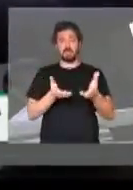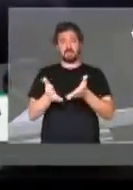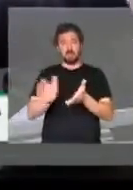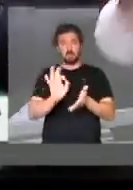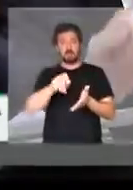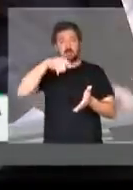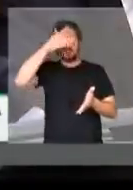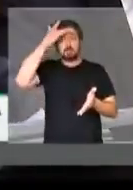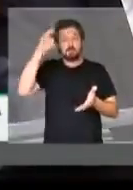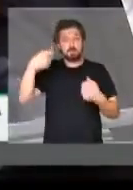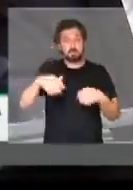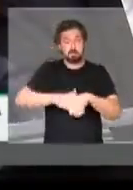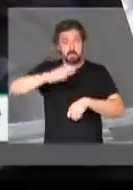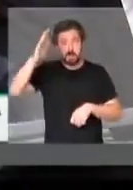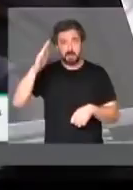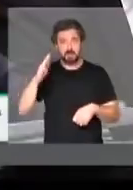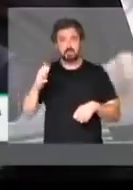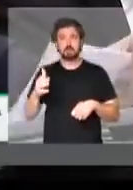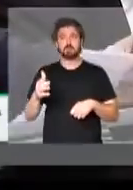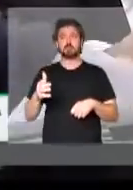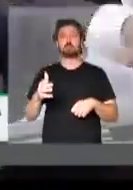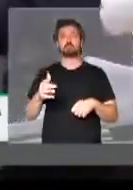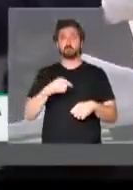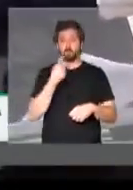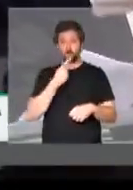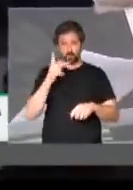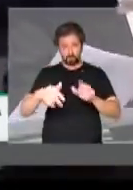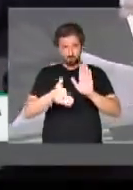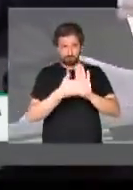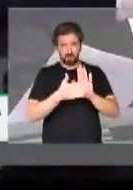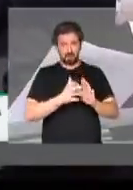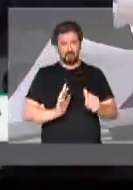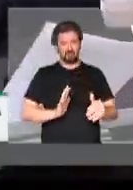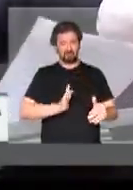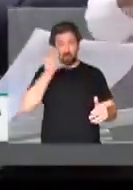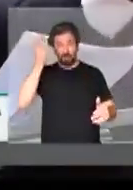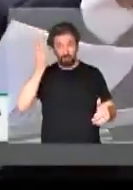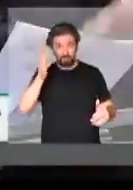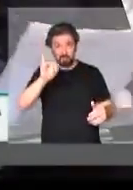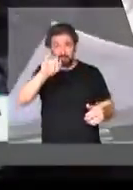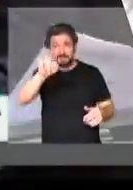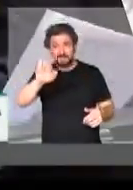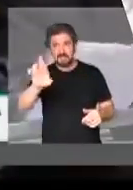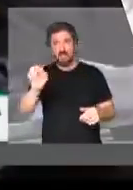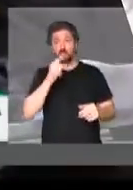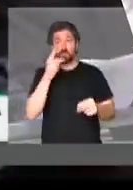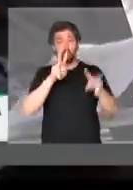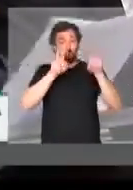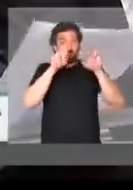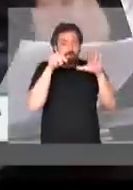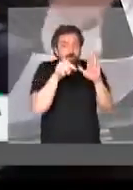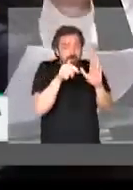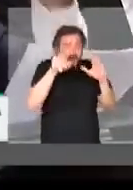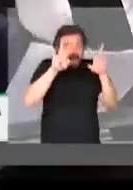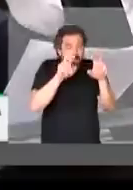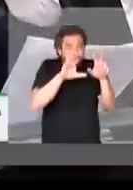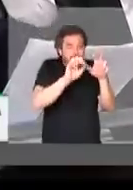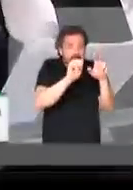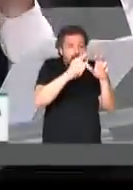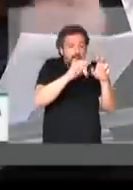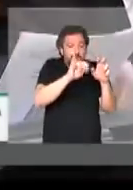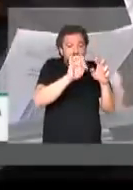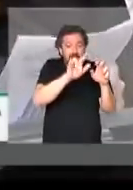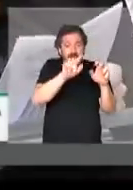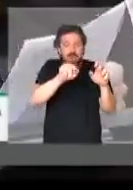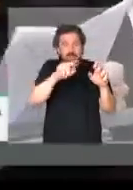mais precisa no momento que mais precisa. E eu não estou falando das propostas bizarras, eu estou falando da capitalização. Pois bem, nós